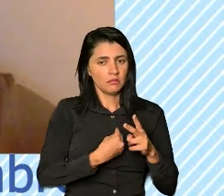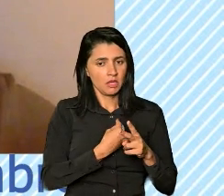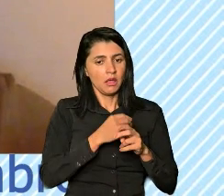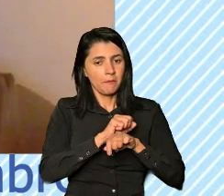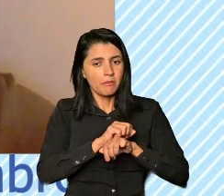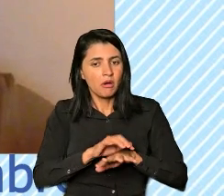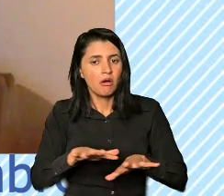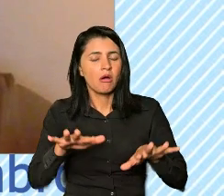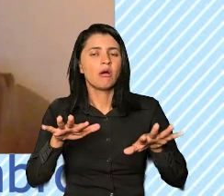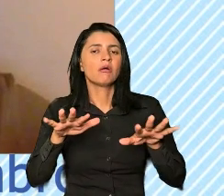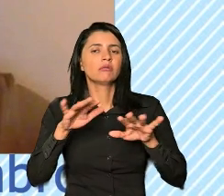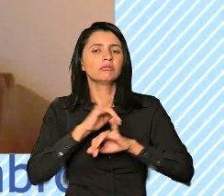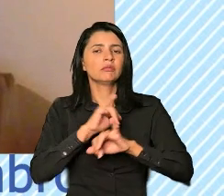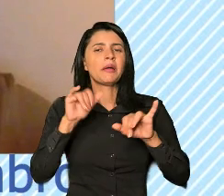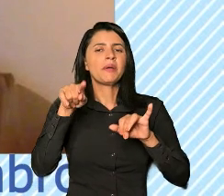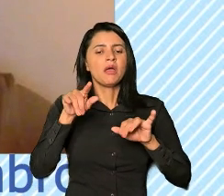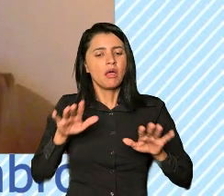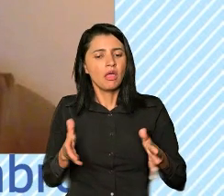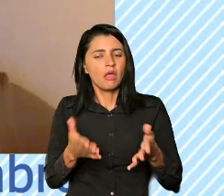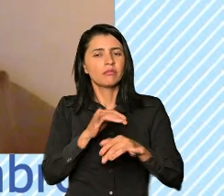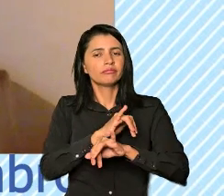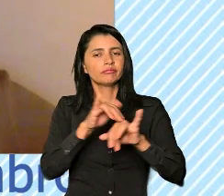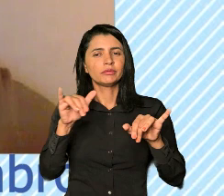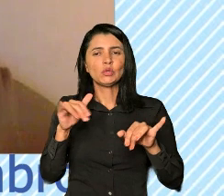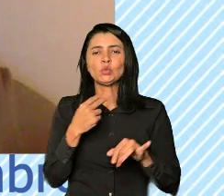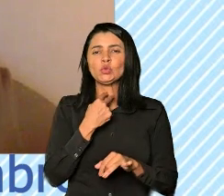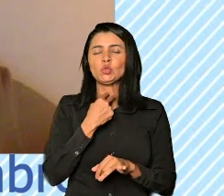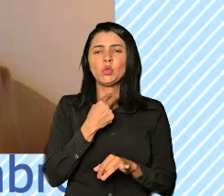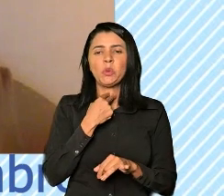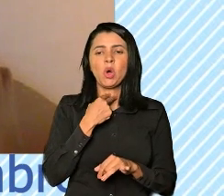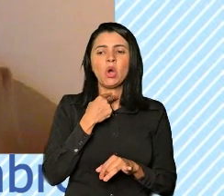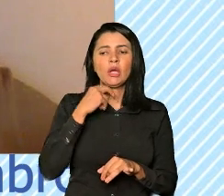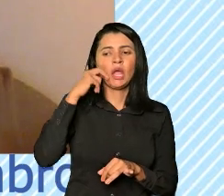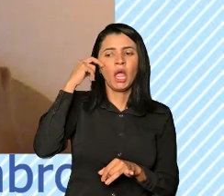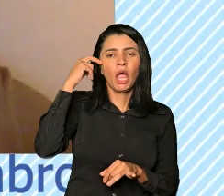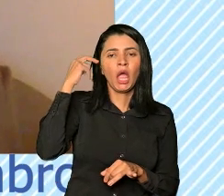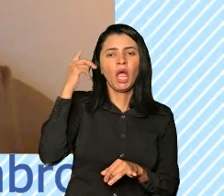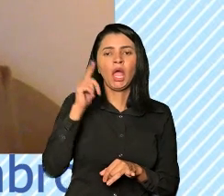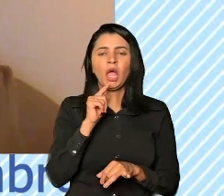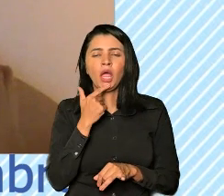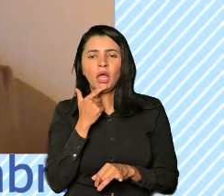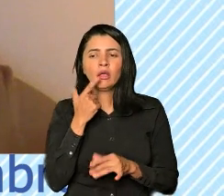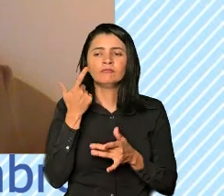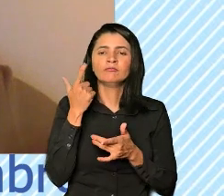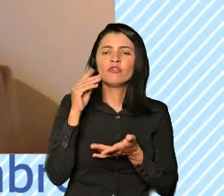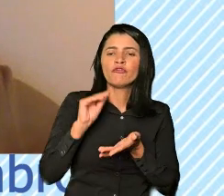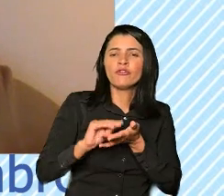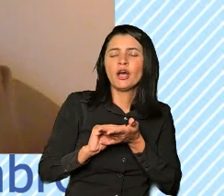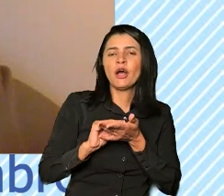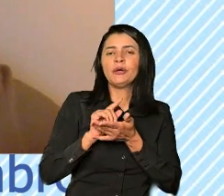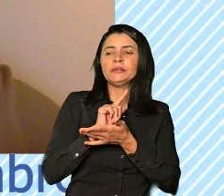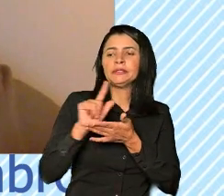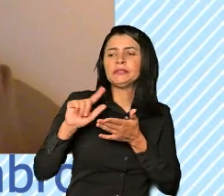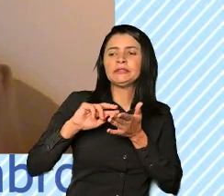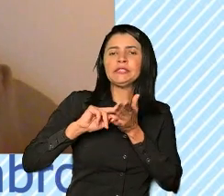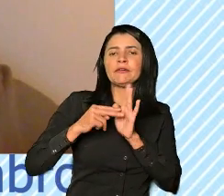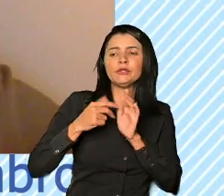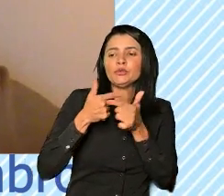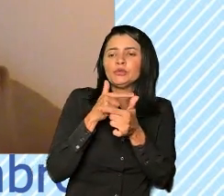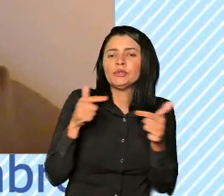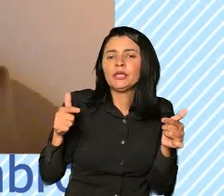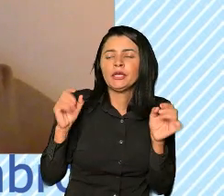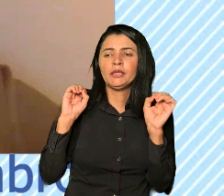promovida. Mas essa promoção também não pode se tornar o ridículo, né? Ou então a ausência total de sentido,